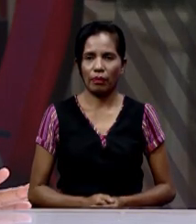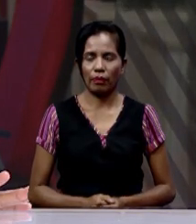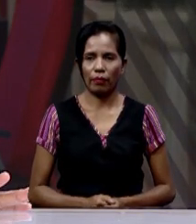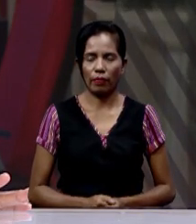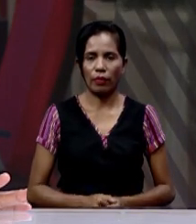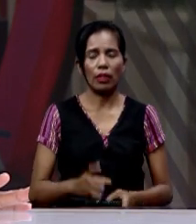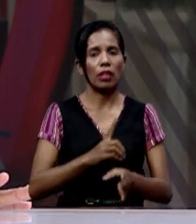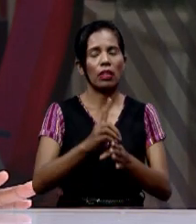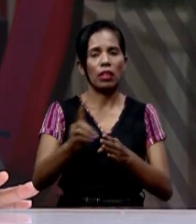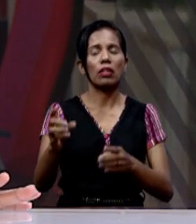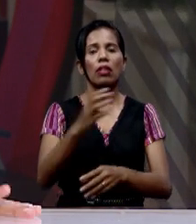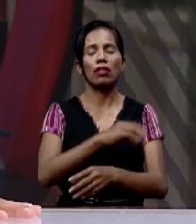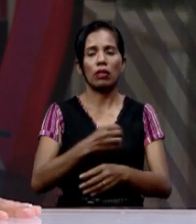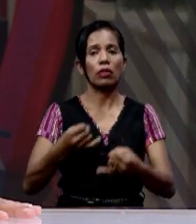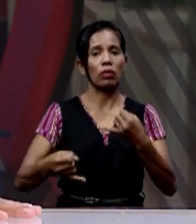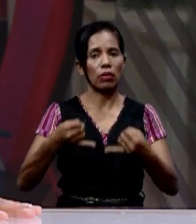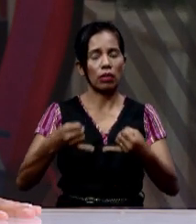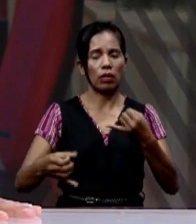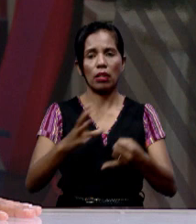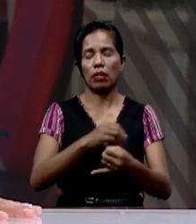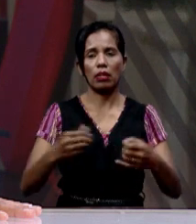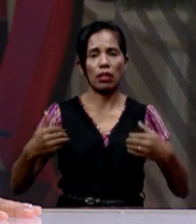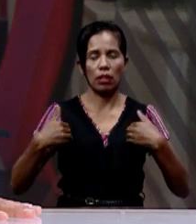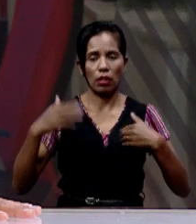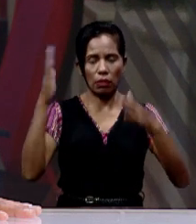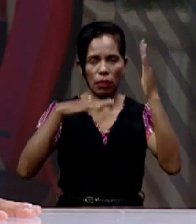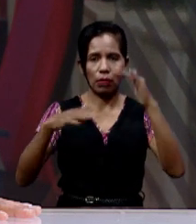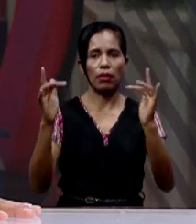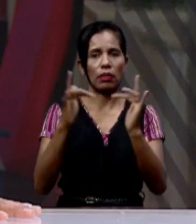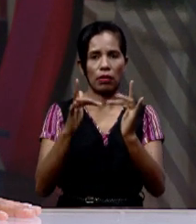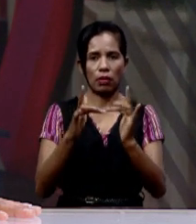Centro de Formação Jurídico no Judiciário enfrenta problema na internet.